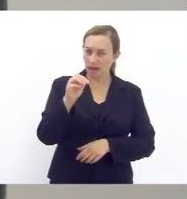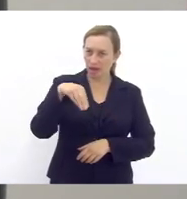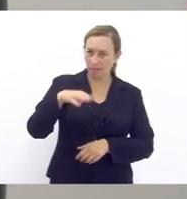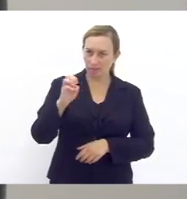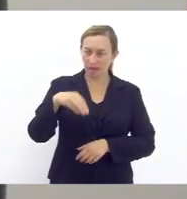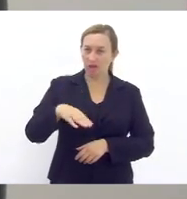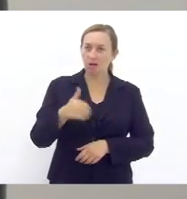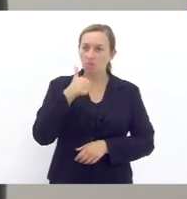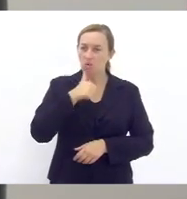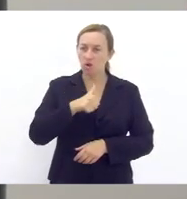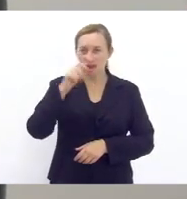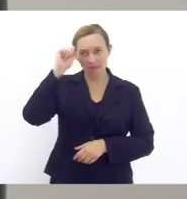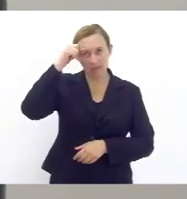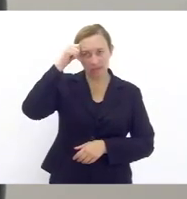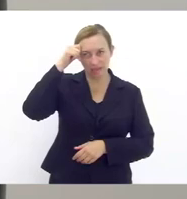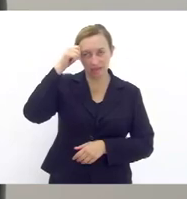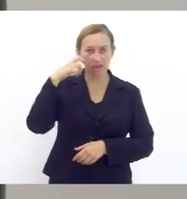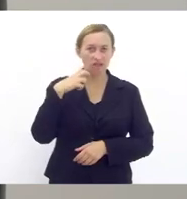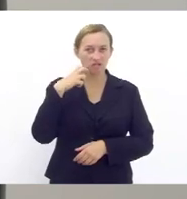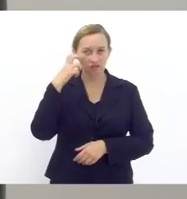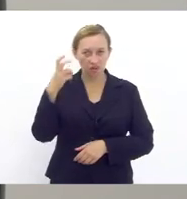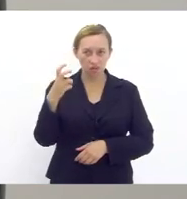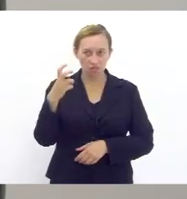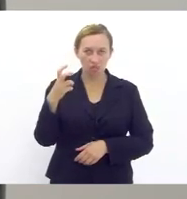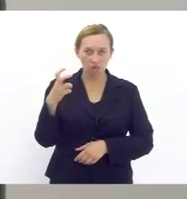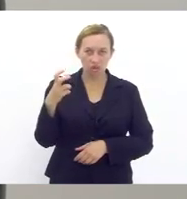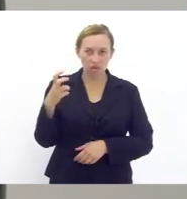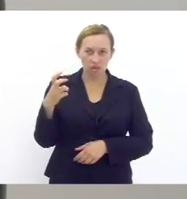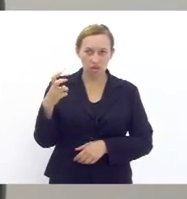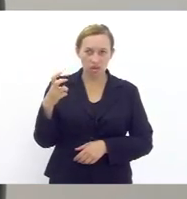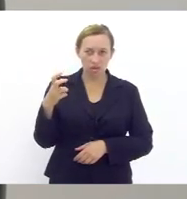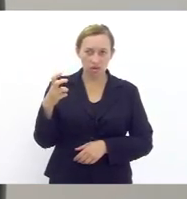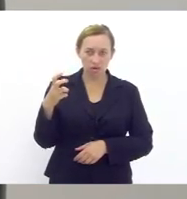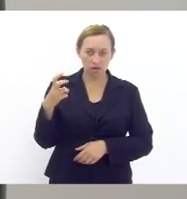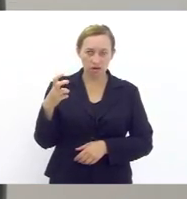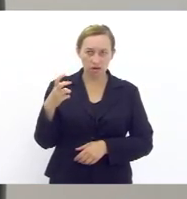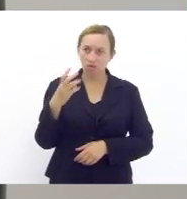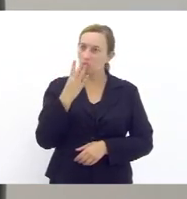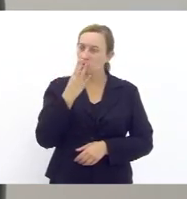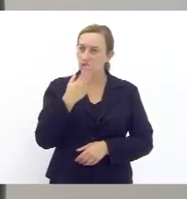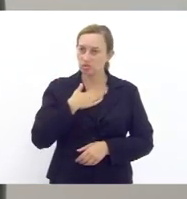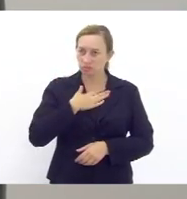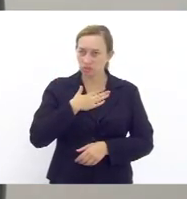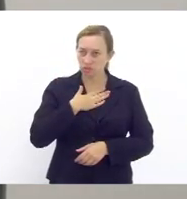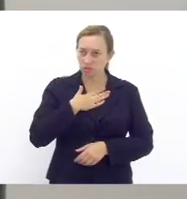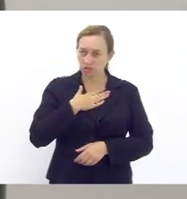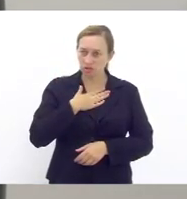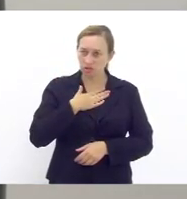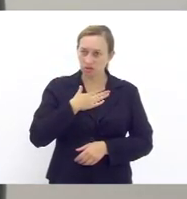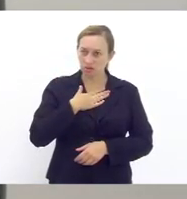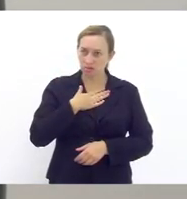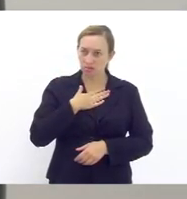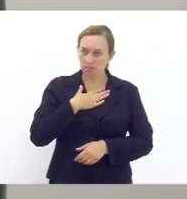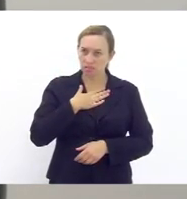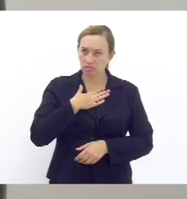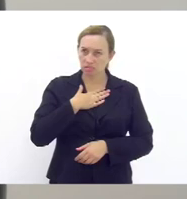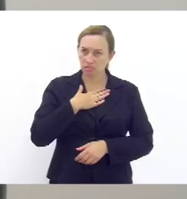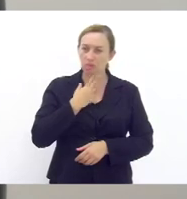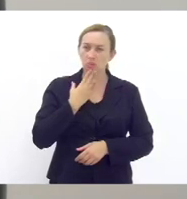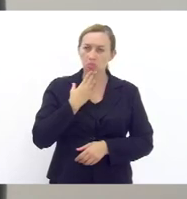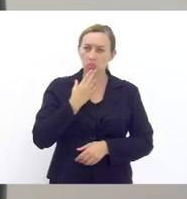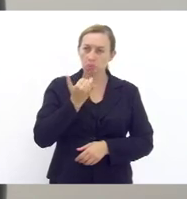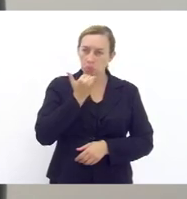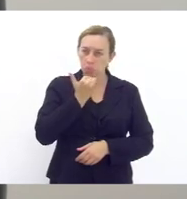como uma vergonha da minha da minha do meu colorismo né da minha da minha cor eu peço